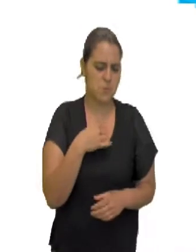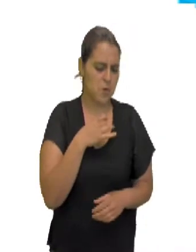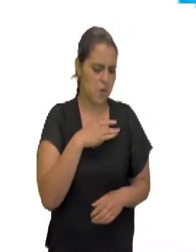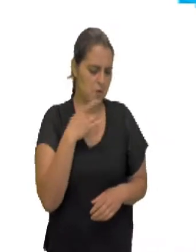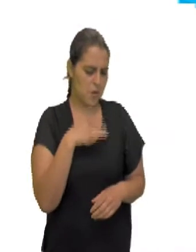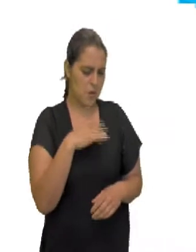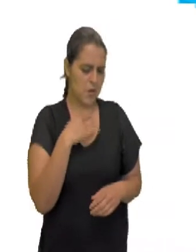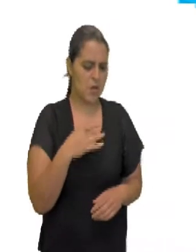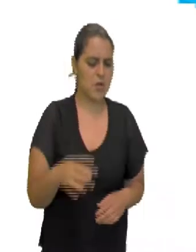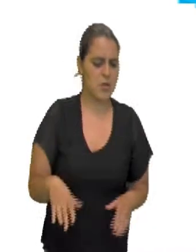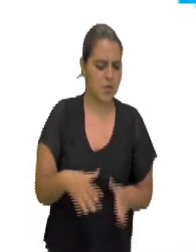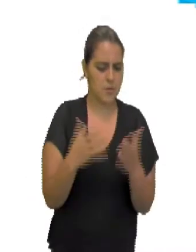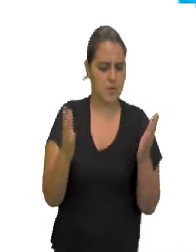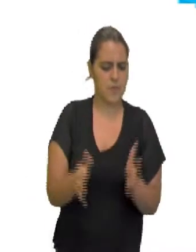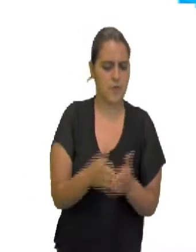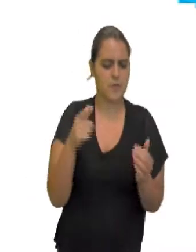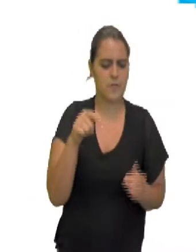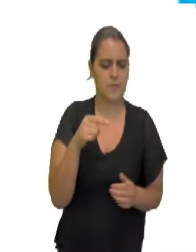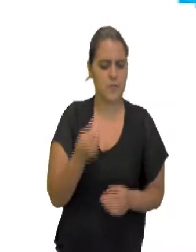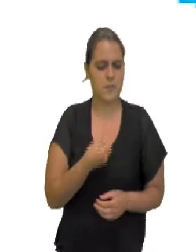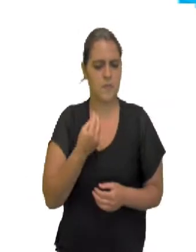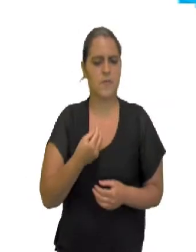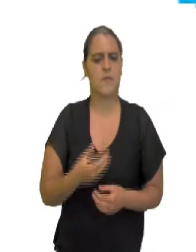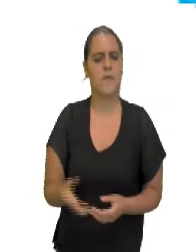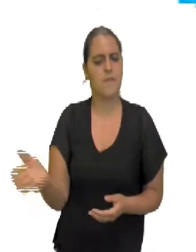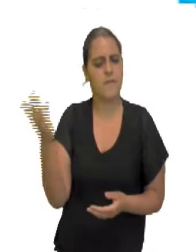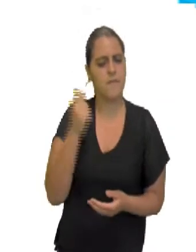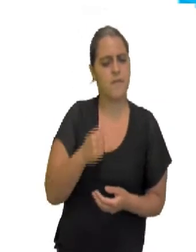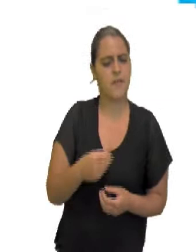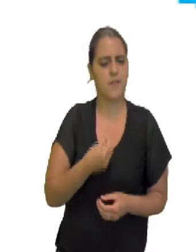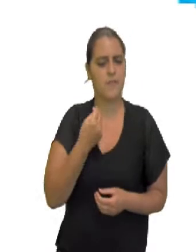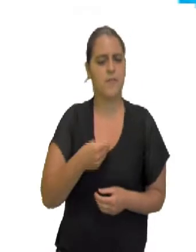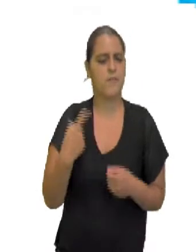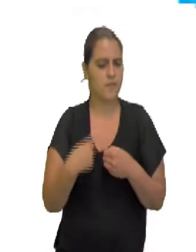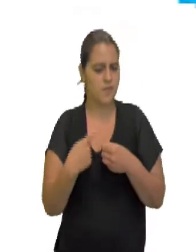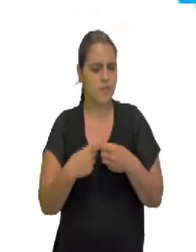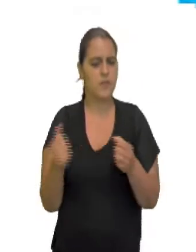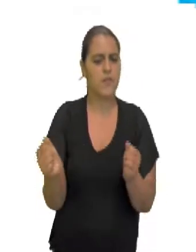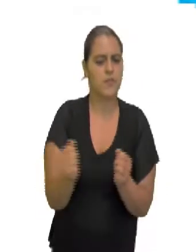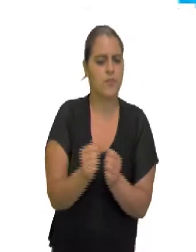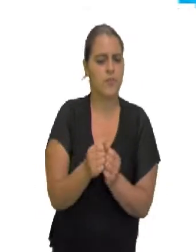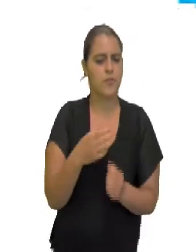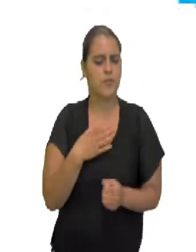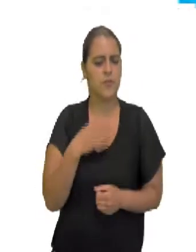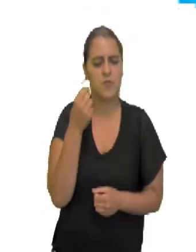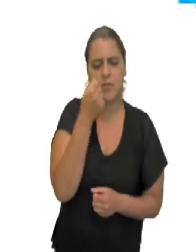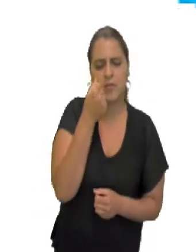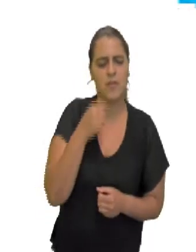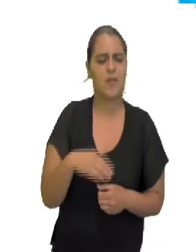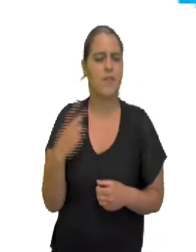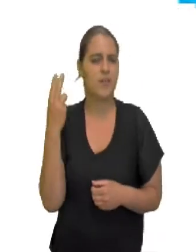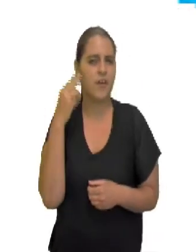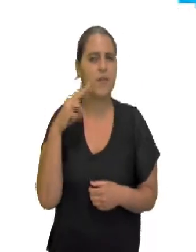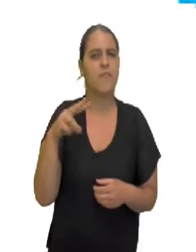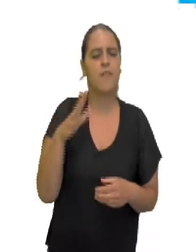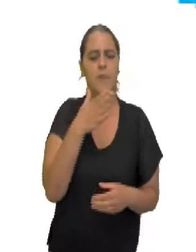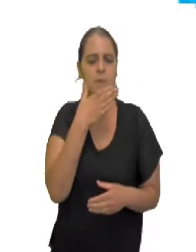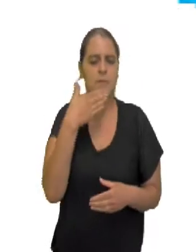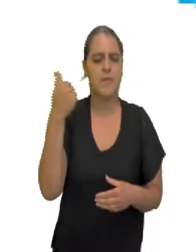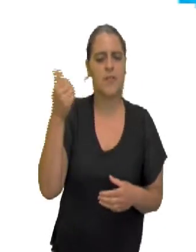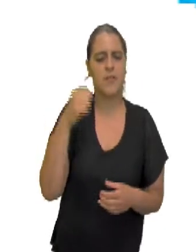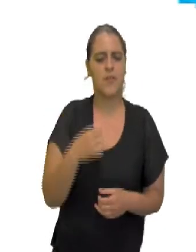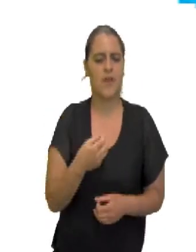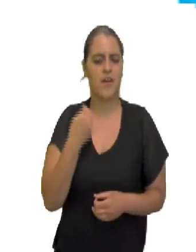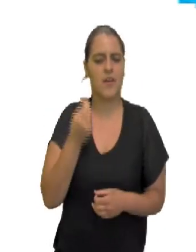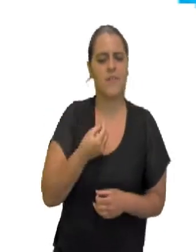vive? Disse. Venha morar comigo na cidade e você verá como lá a vida é mais